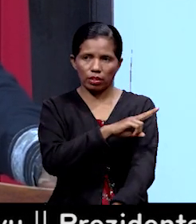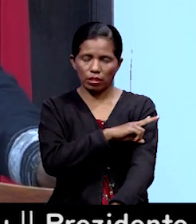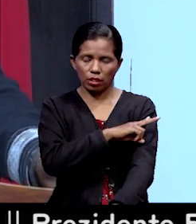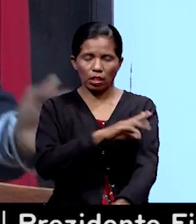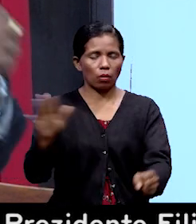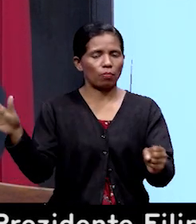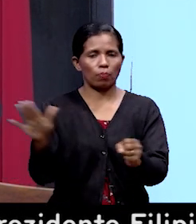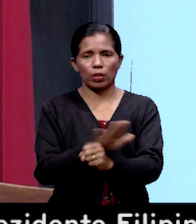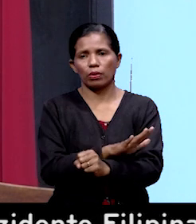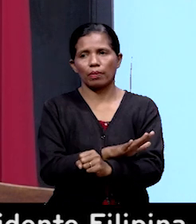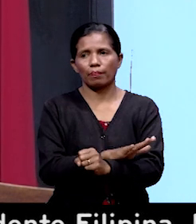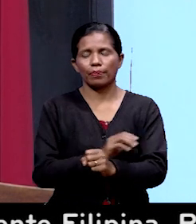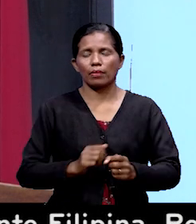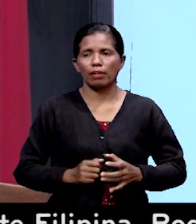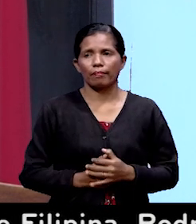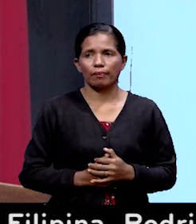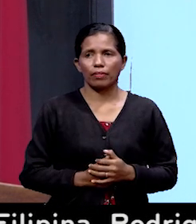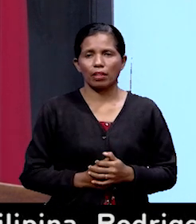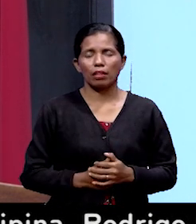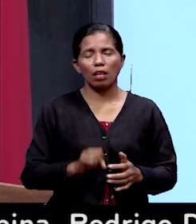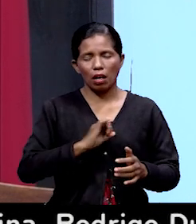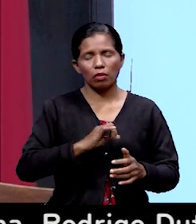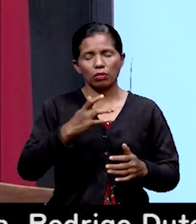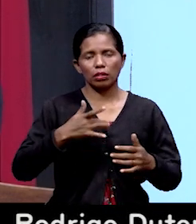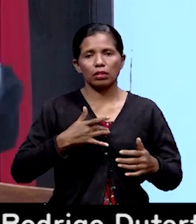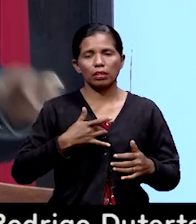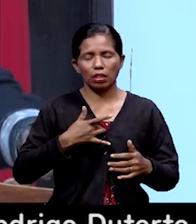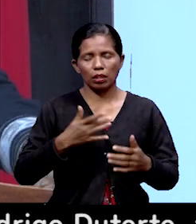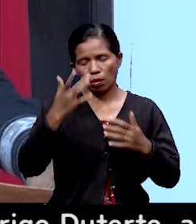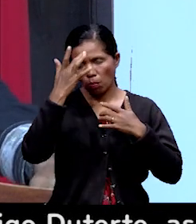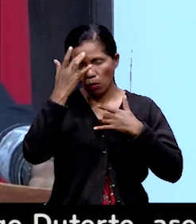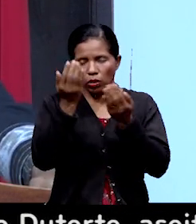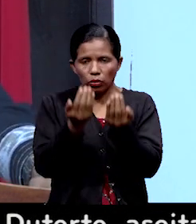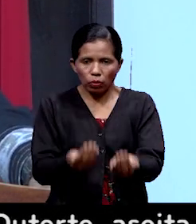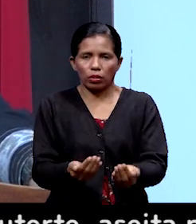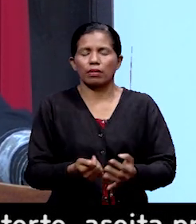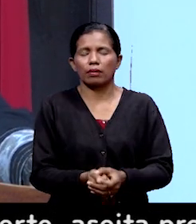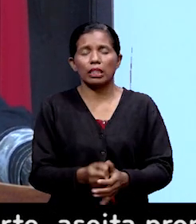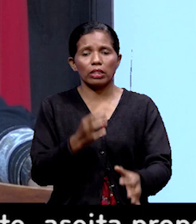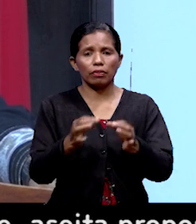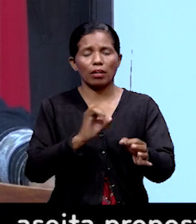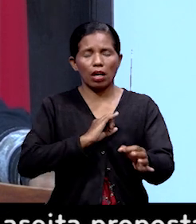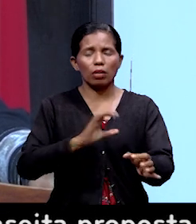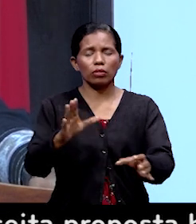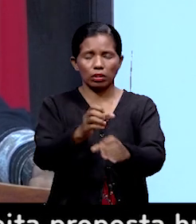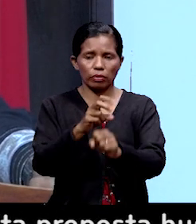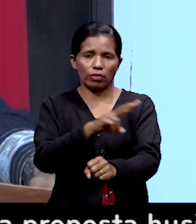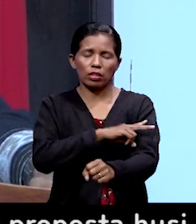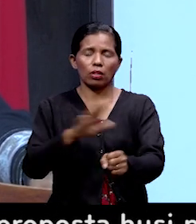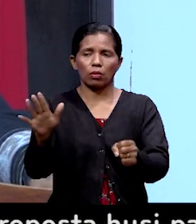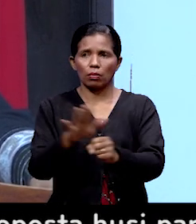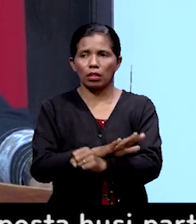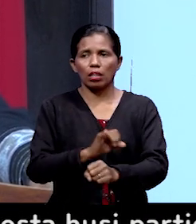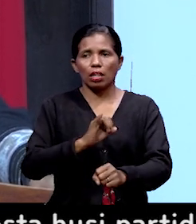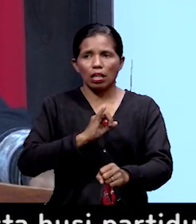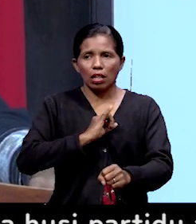completo, né, torna um itono. Também mesmo a vacina com completo, bolelo tem oito